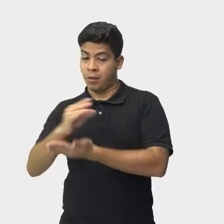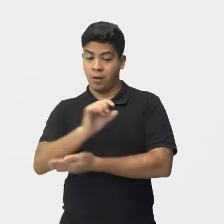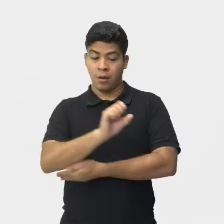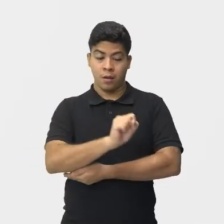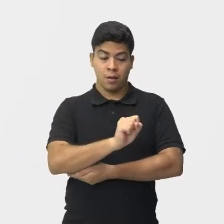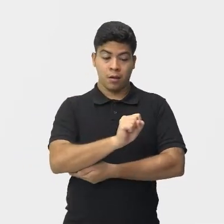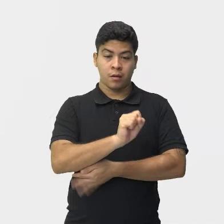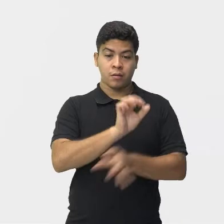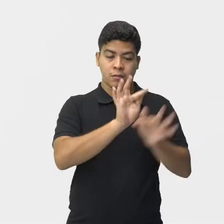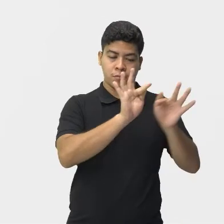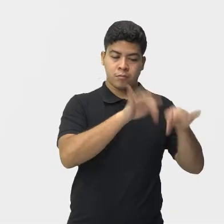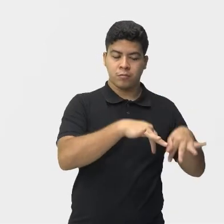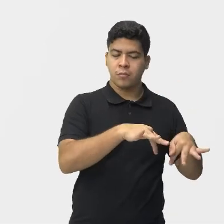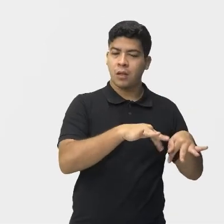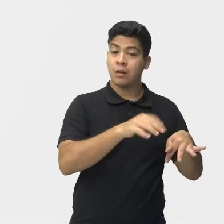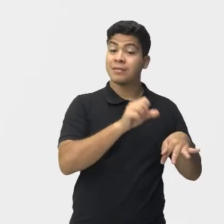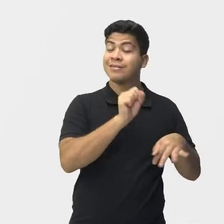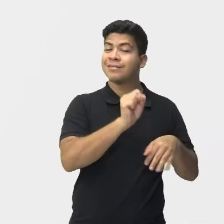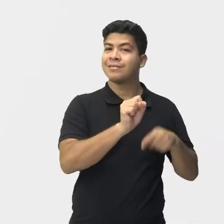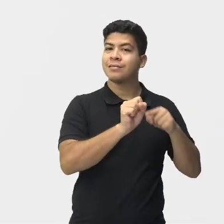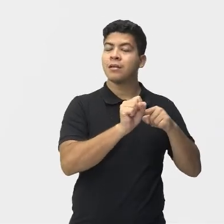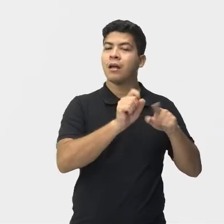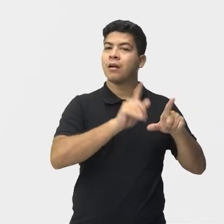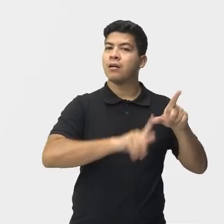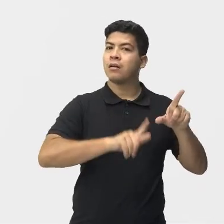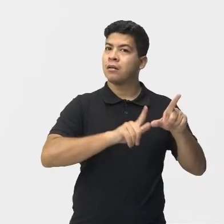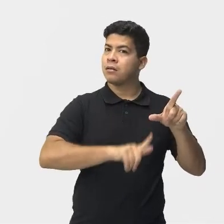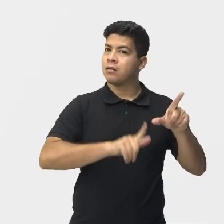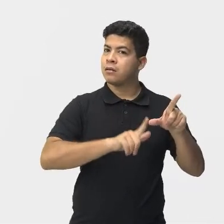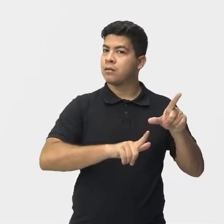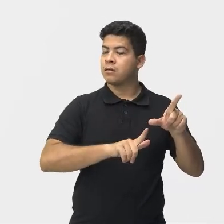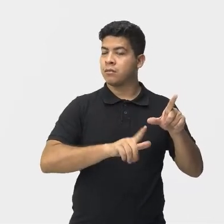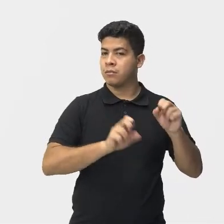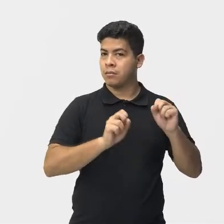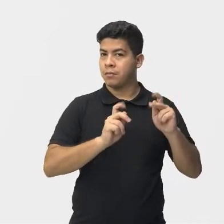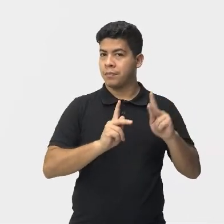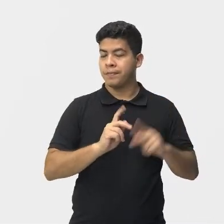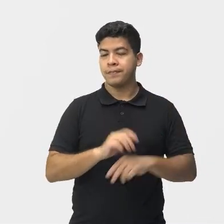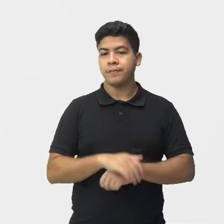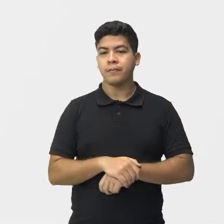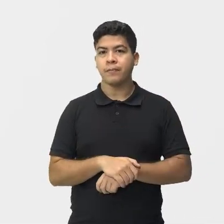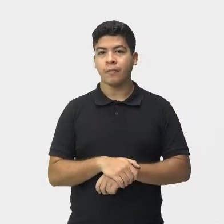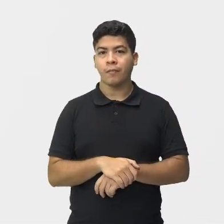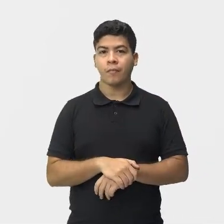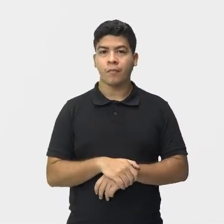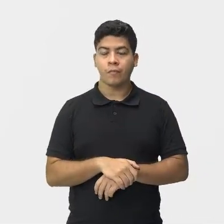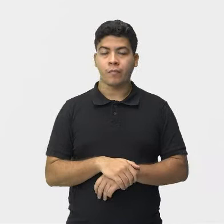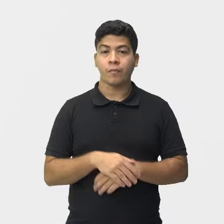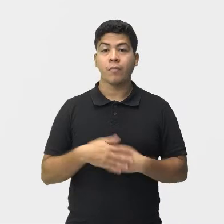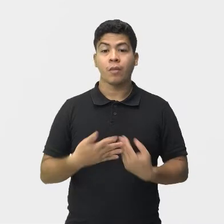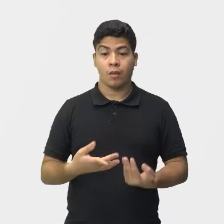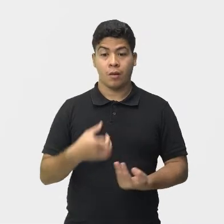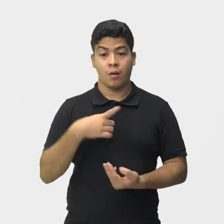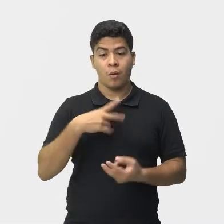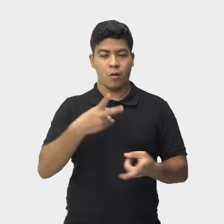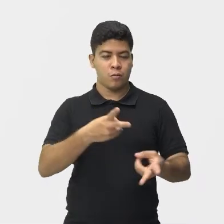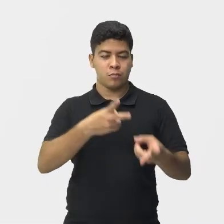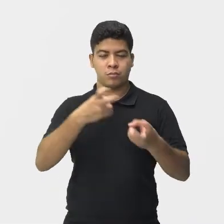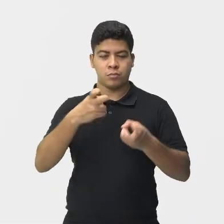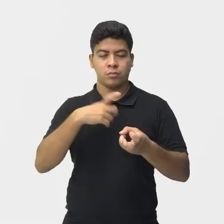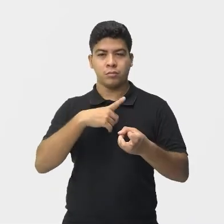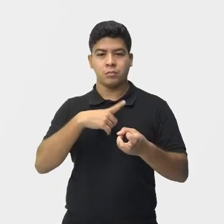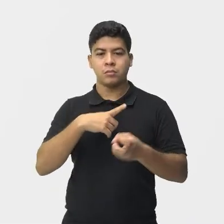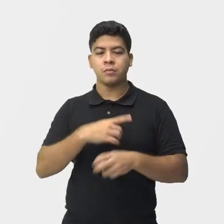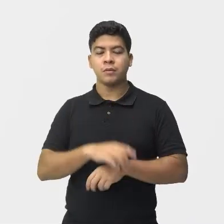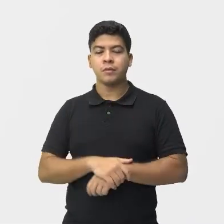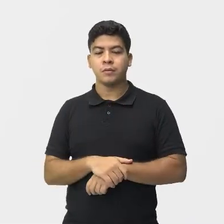área que está aí. E essa área é a área de um trapézio. No caso desse gráfico, nós temos um trapézio. E aí você, só para lembrar